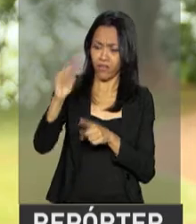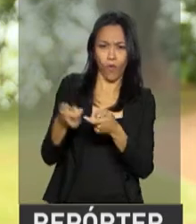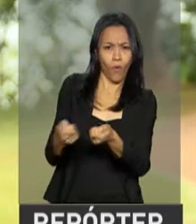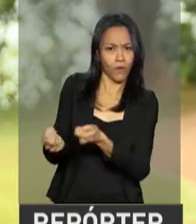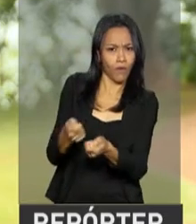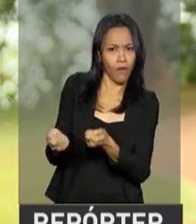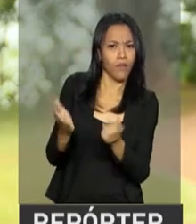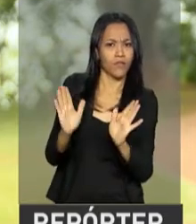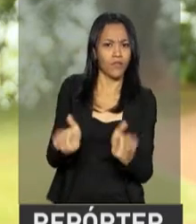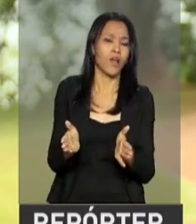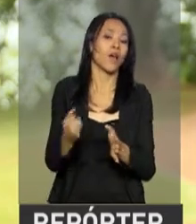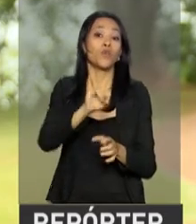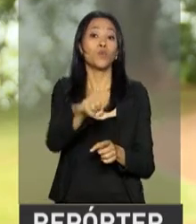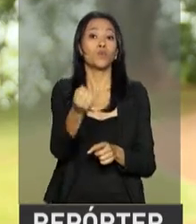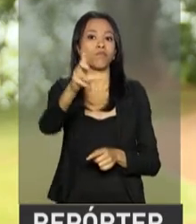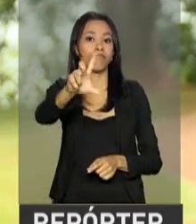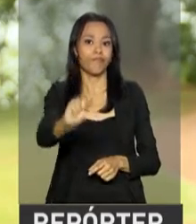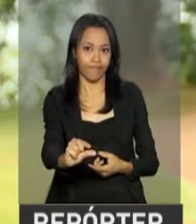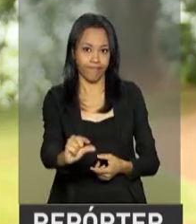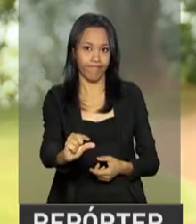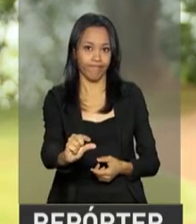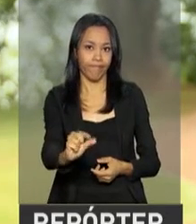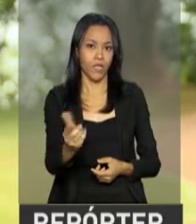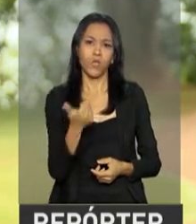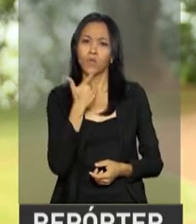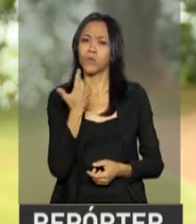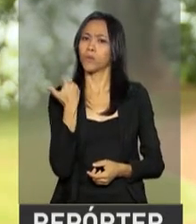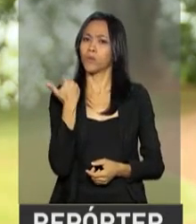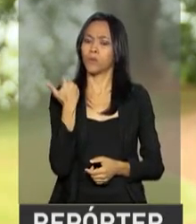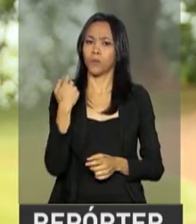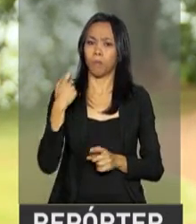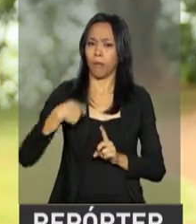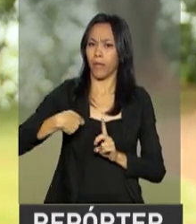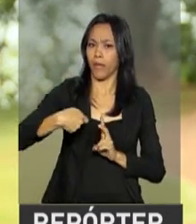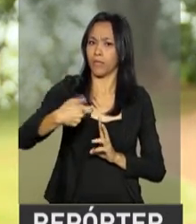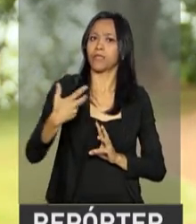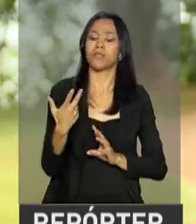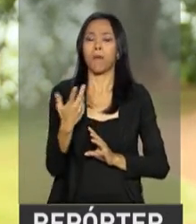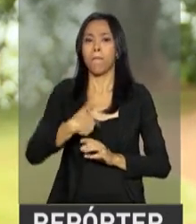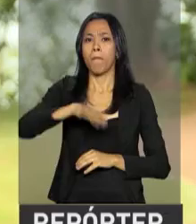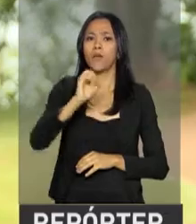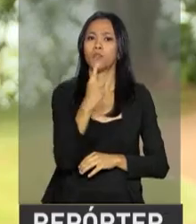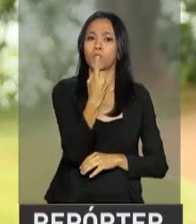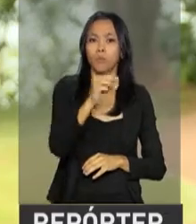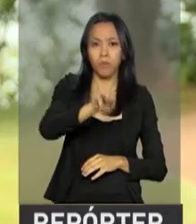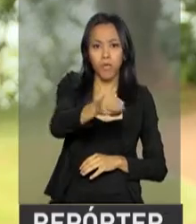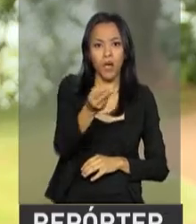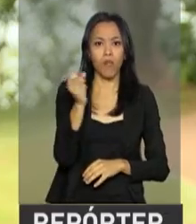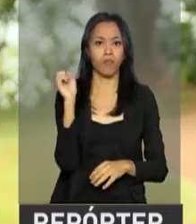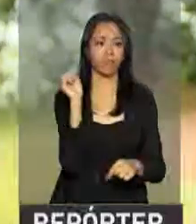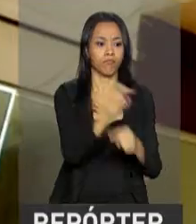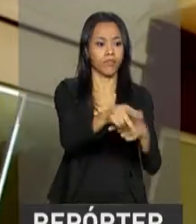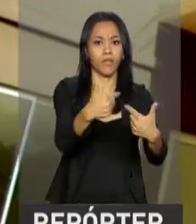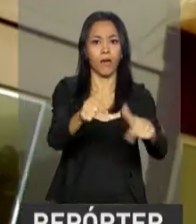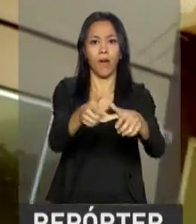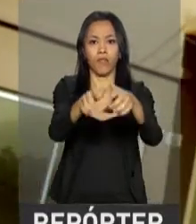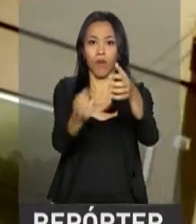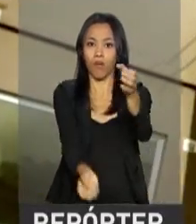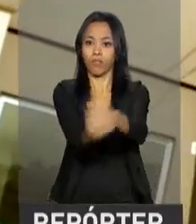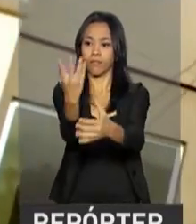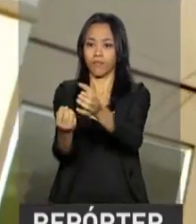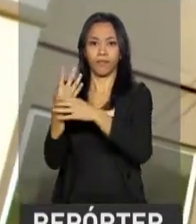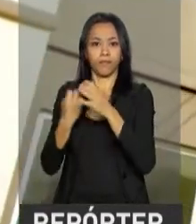e os juros caíram nos últimos meses mais de um milhão de novos postos de trabalho foram criados